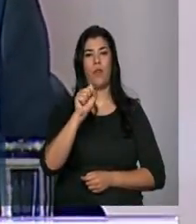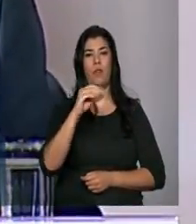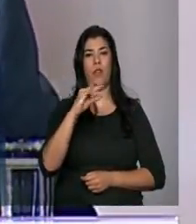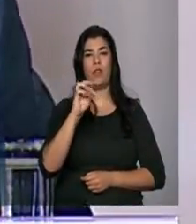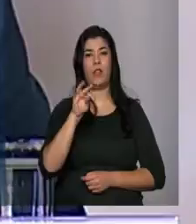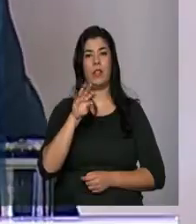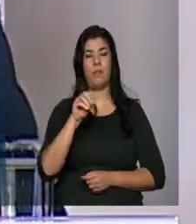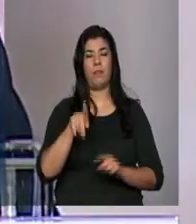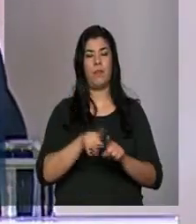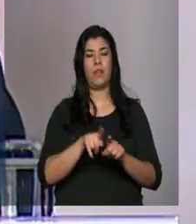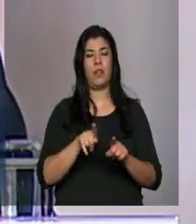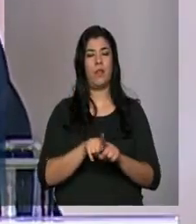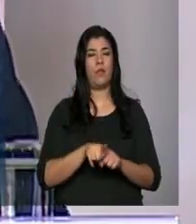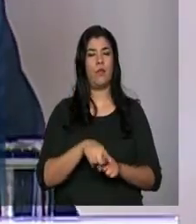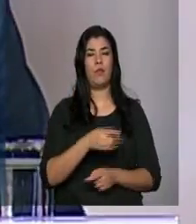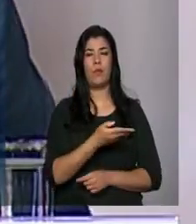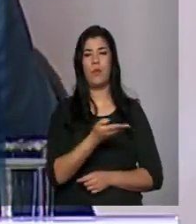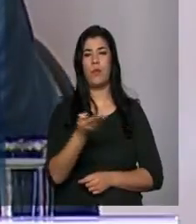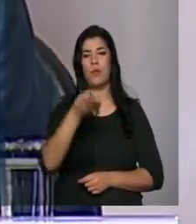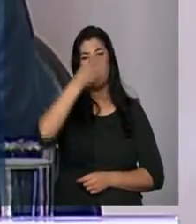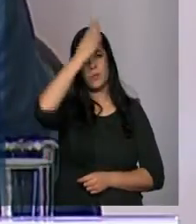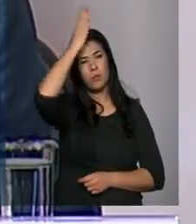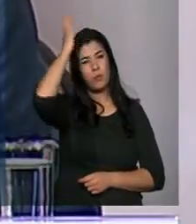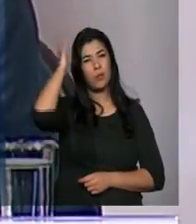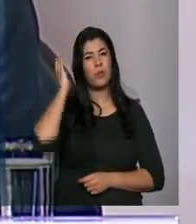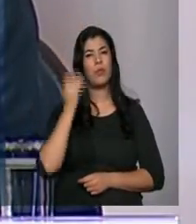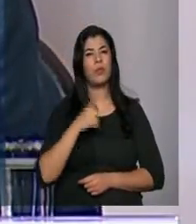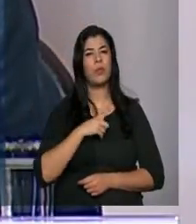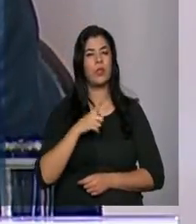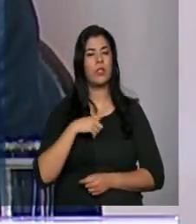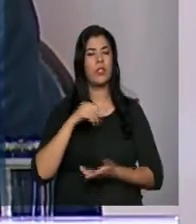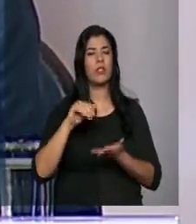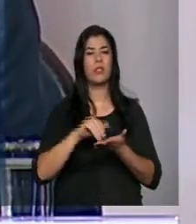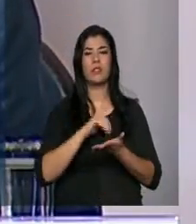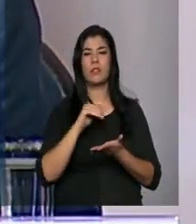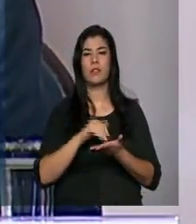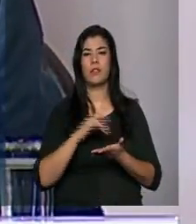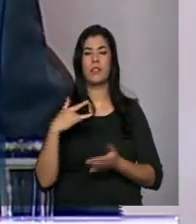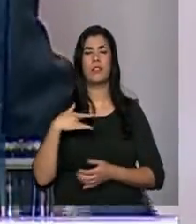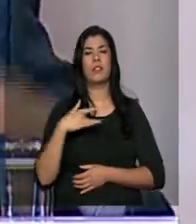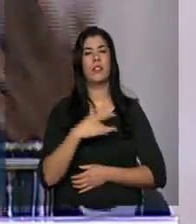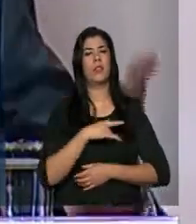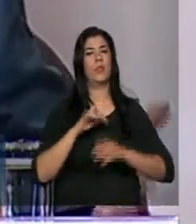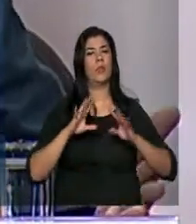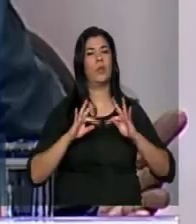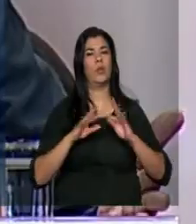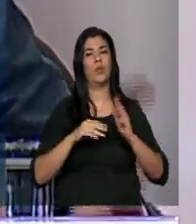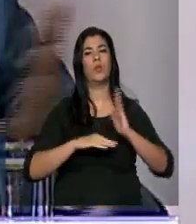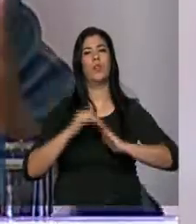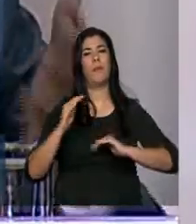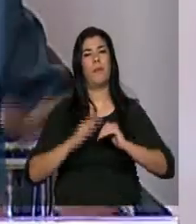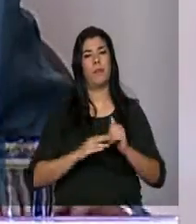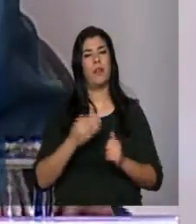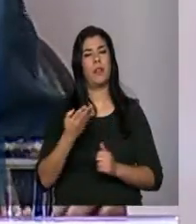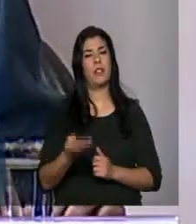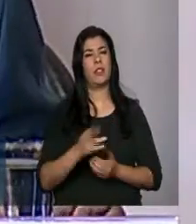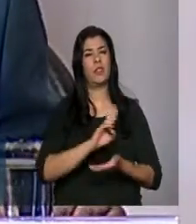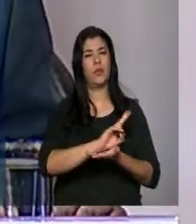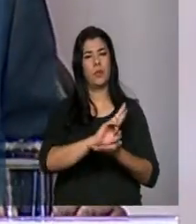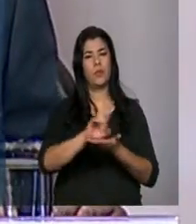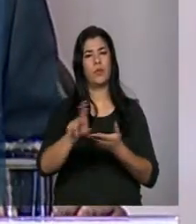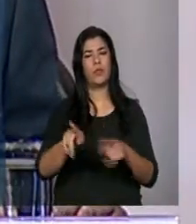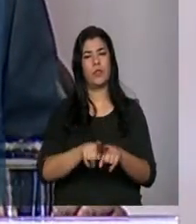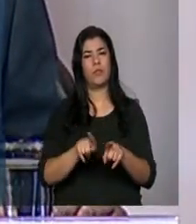da Secretaria de Saúde do Distrito Federal em todas as nossas ações. não só nessa, mas como em muitas